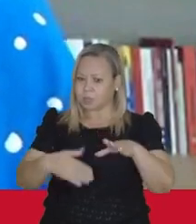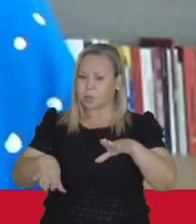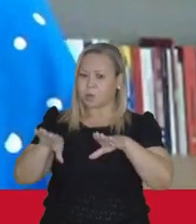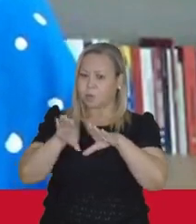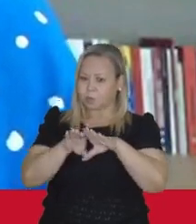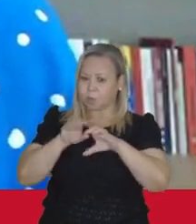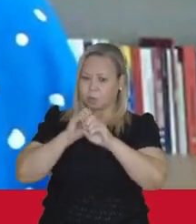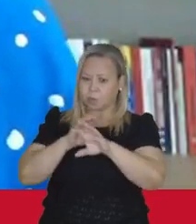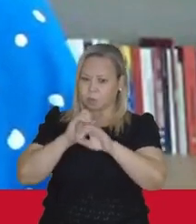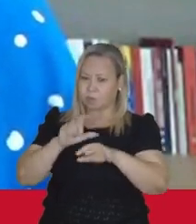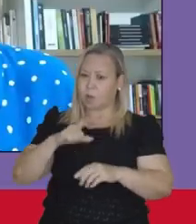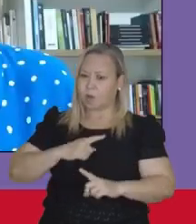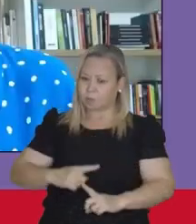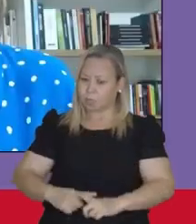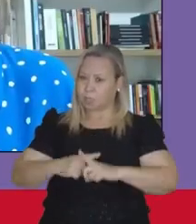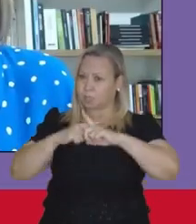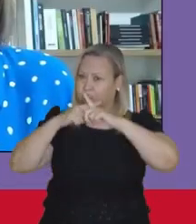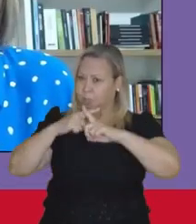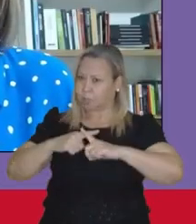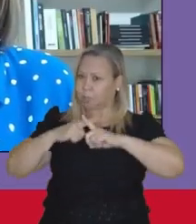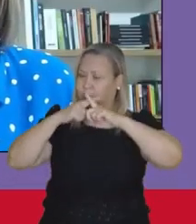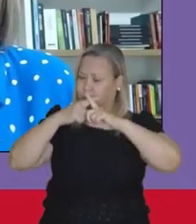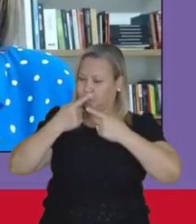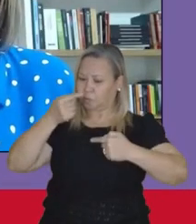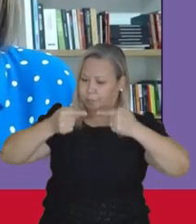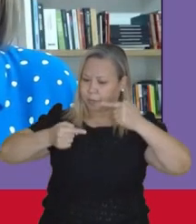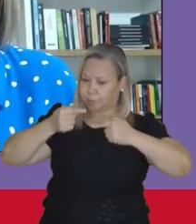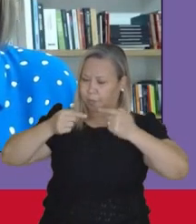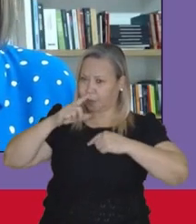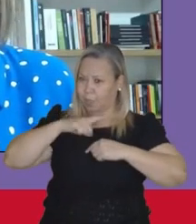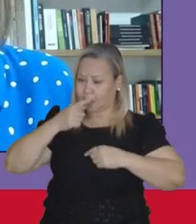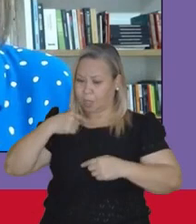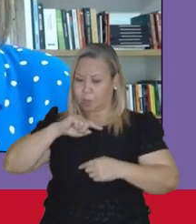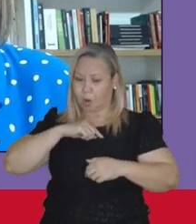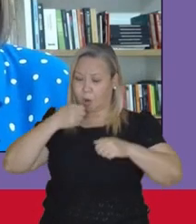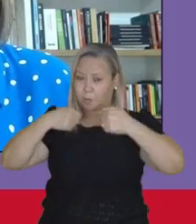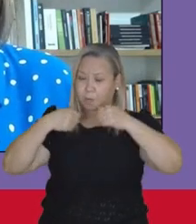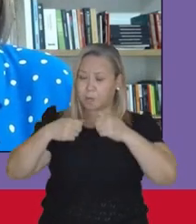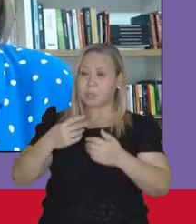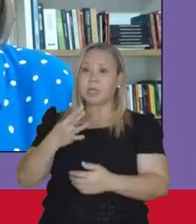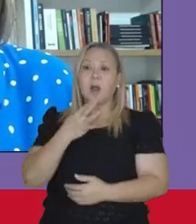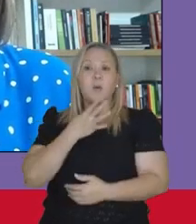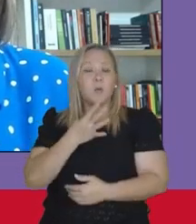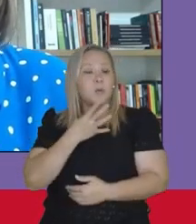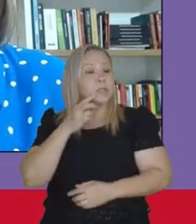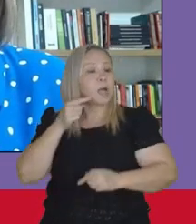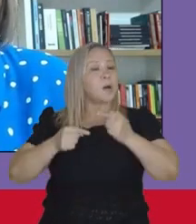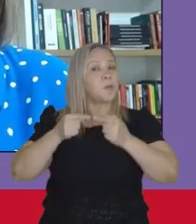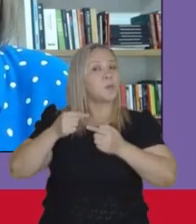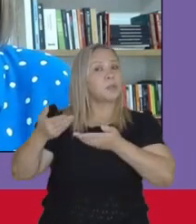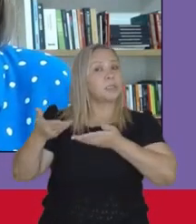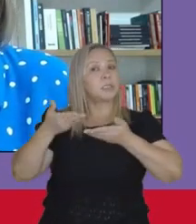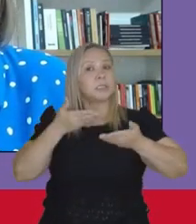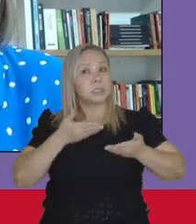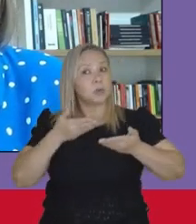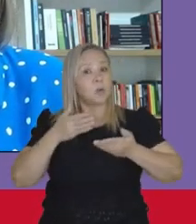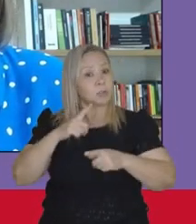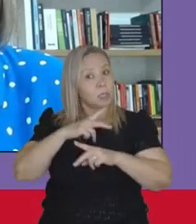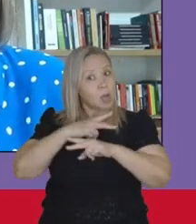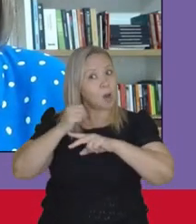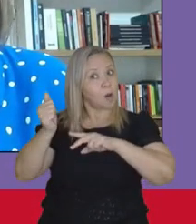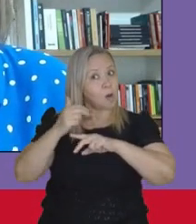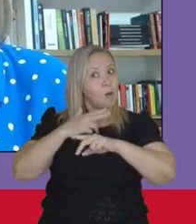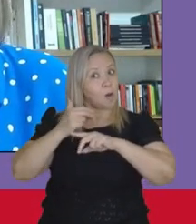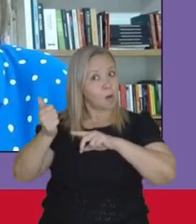enfrenta disputas, é uma política que nós precisamos conhecer que é uma política que trouxe conquistas